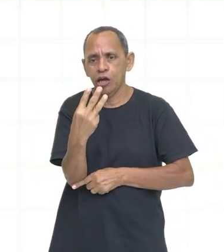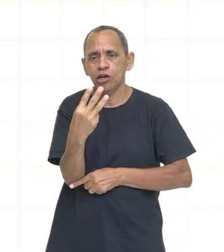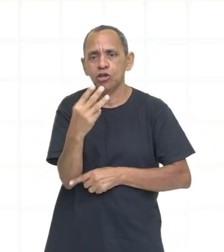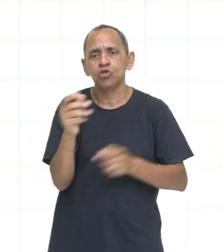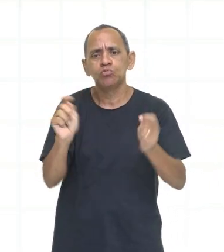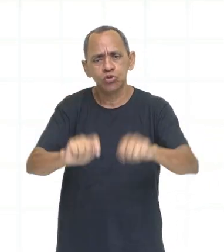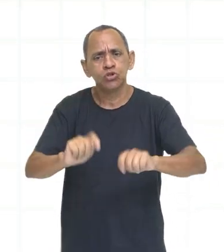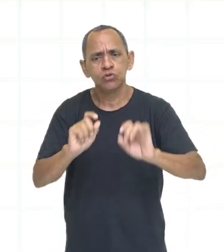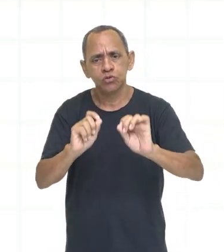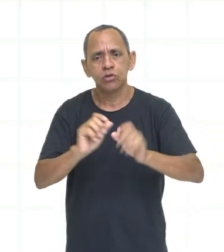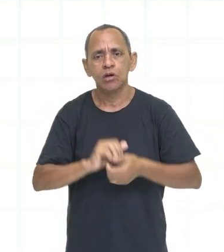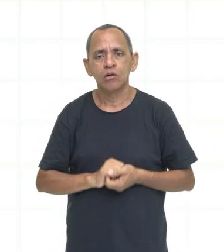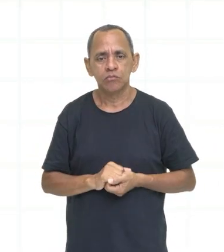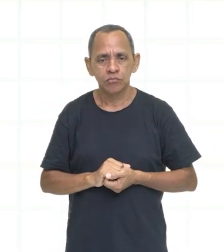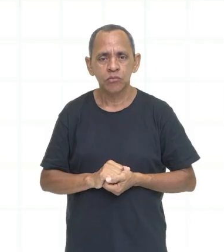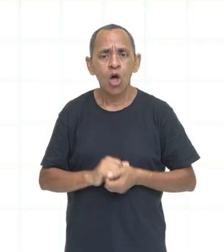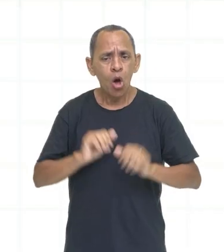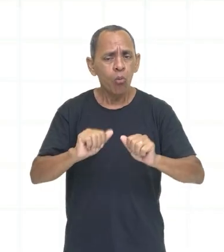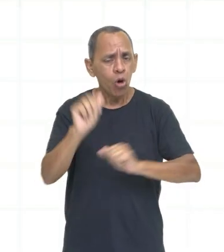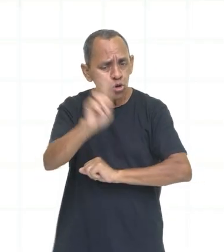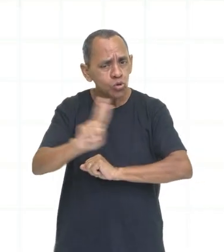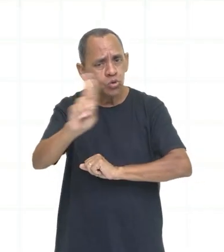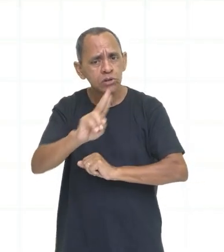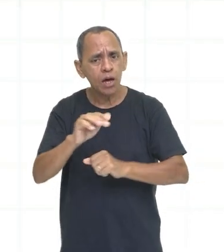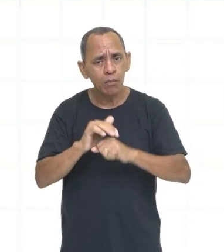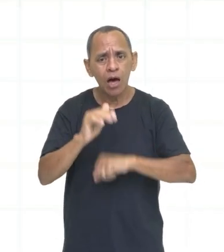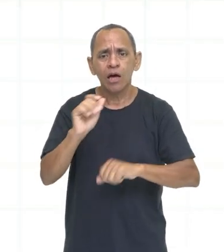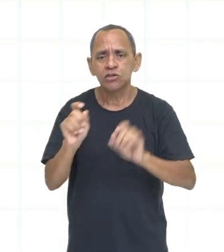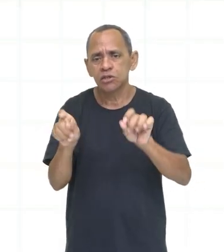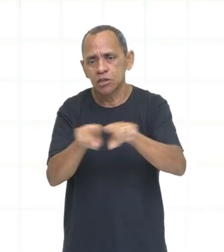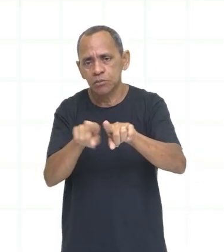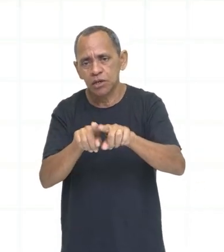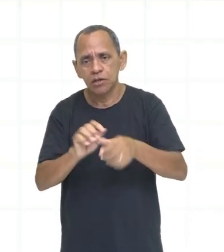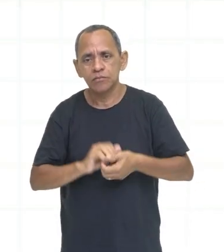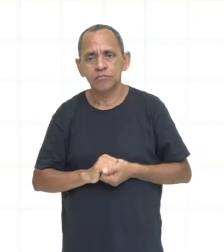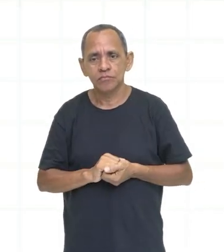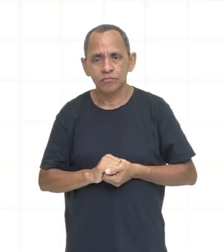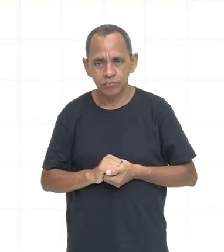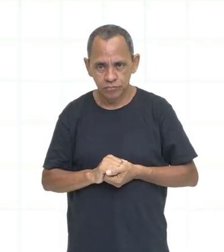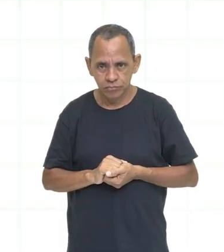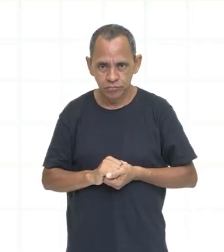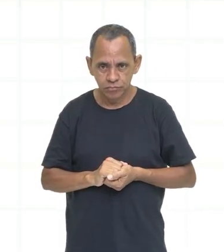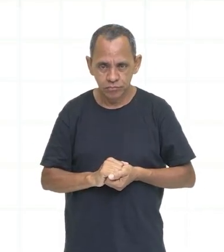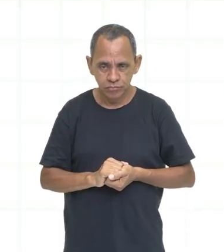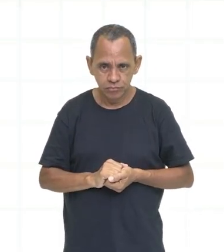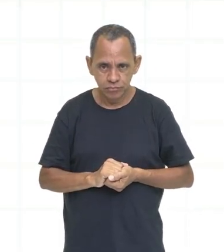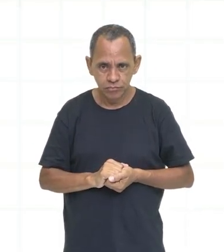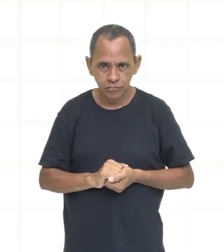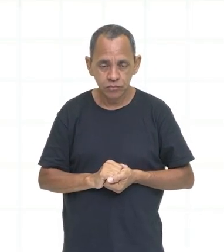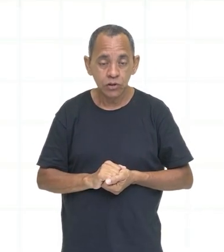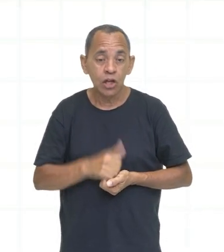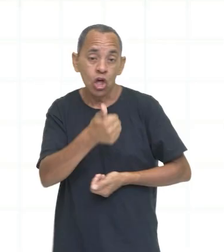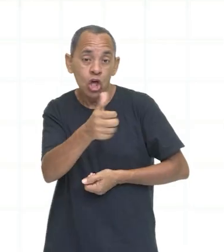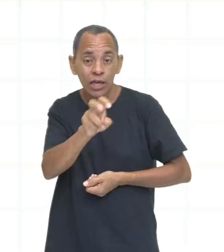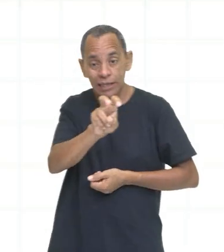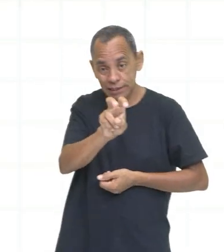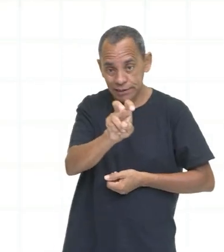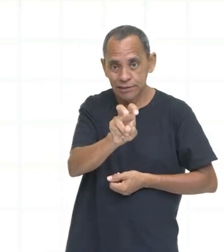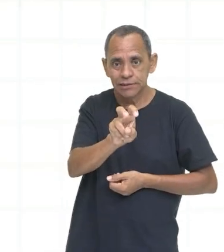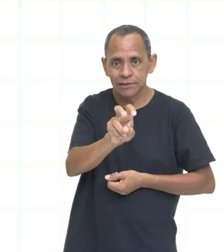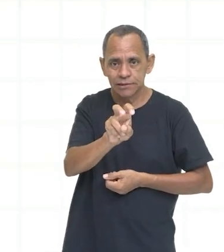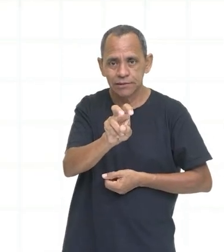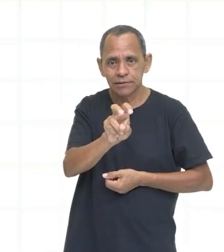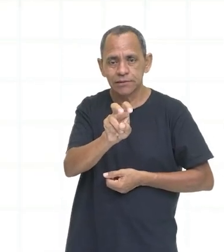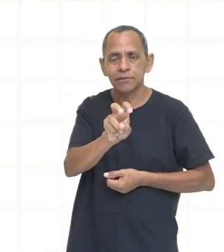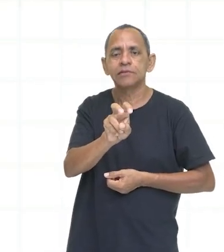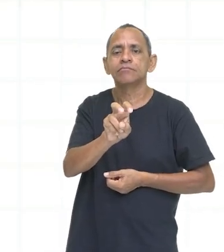outras situações, tá? Então, 5:45, it's a quarter to 6. Olha só, agora não são